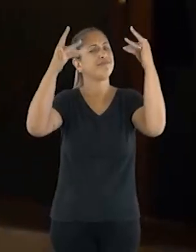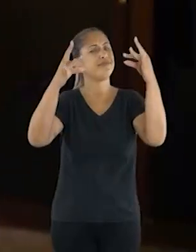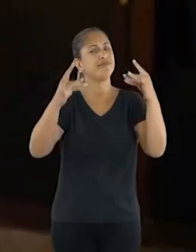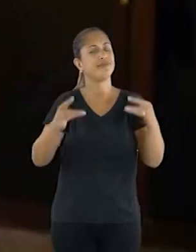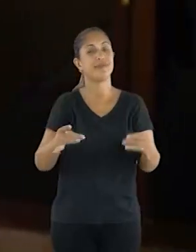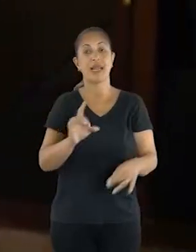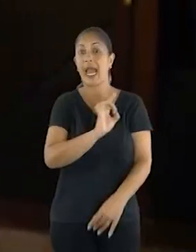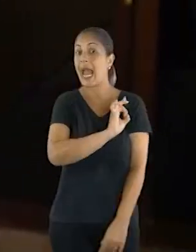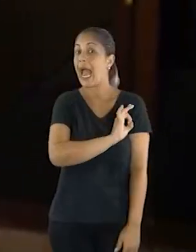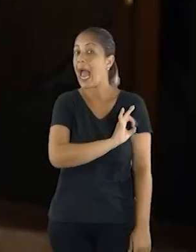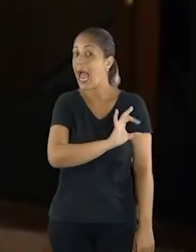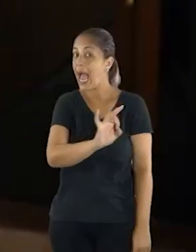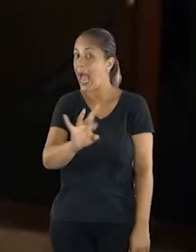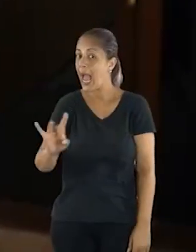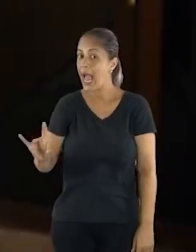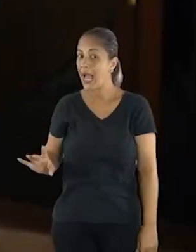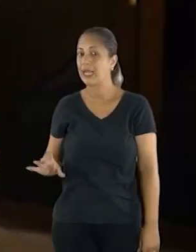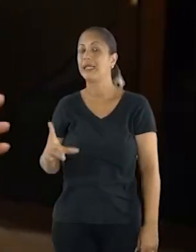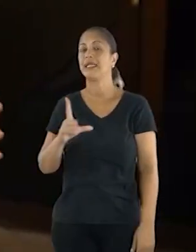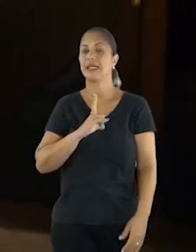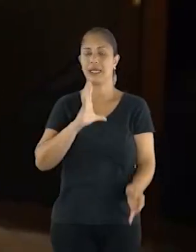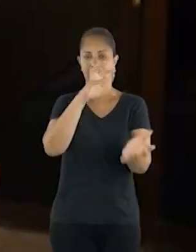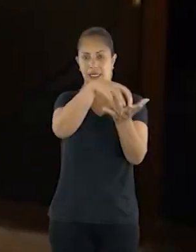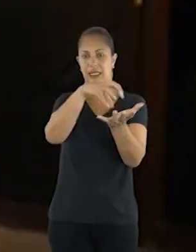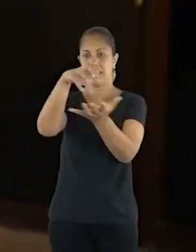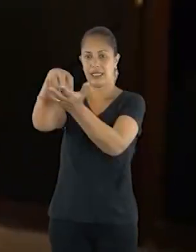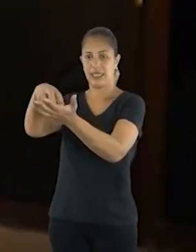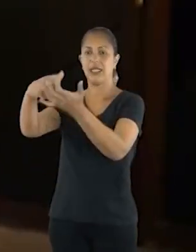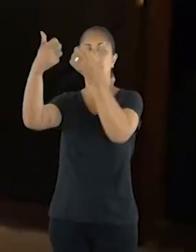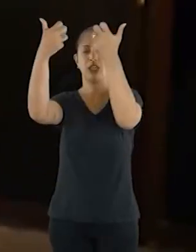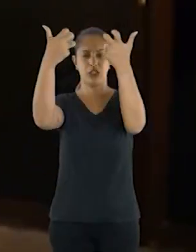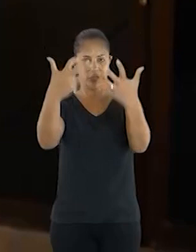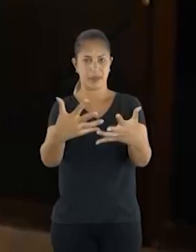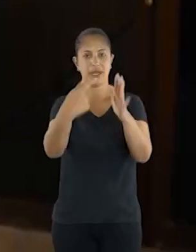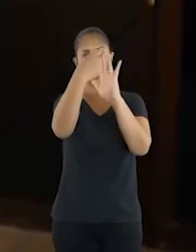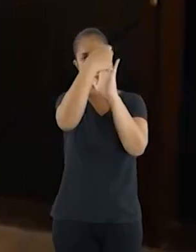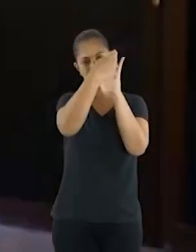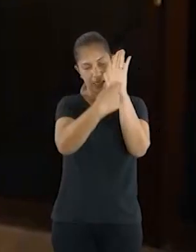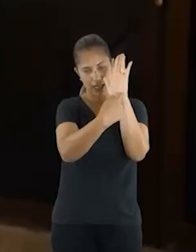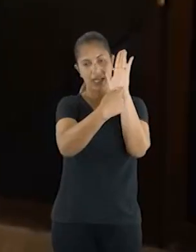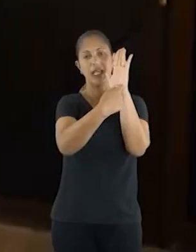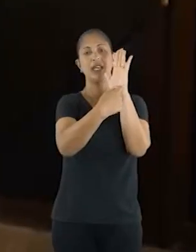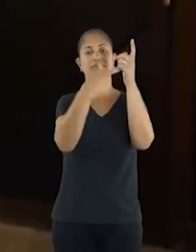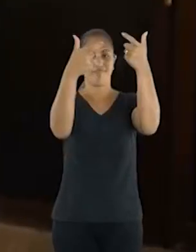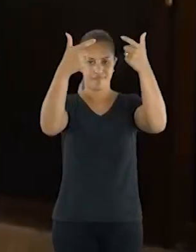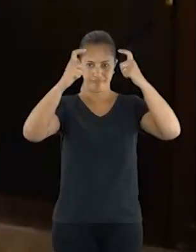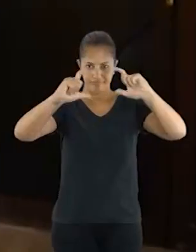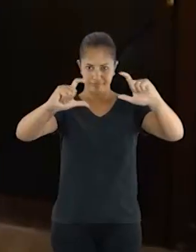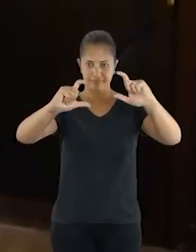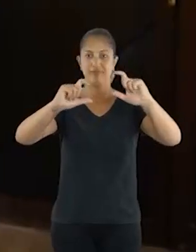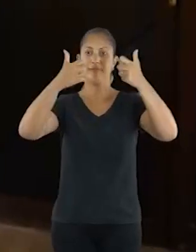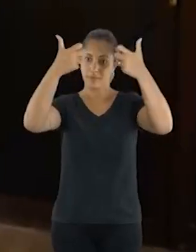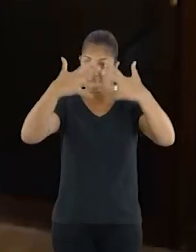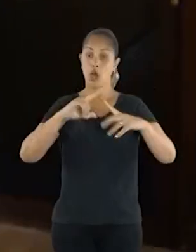tá? Cada núcleo tem ali uma explicação, um texto que conta o que é.